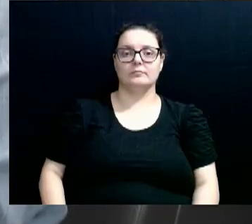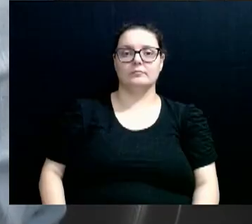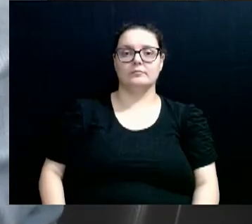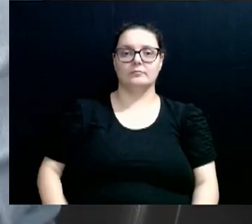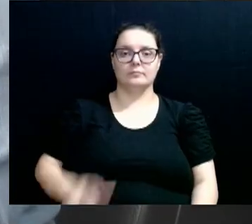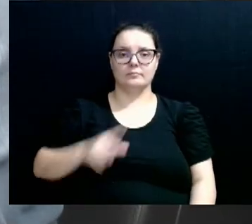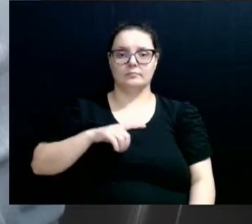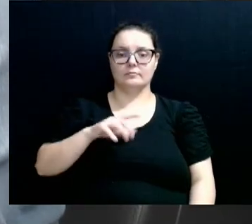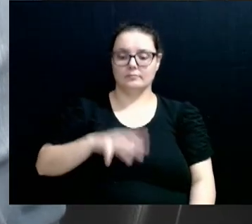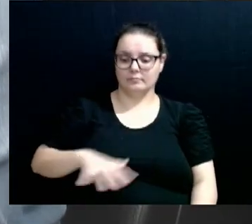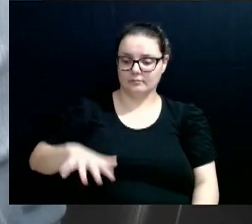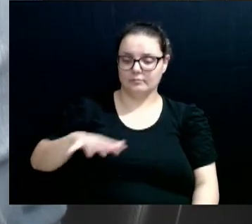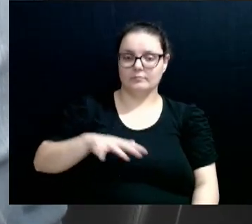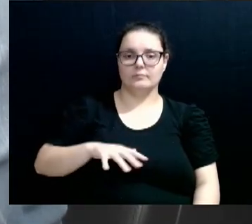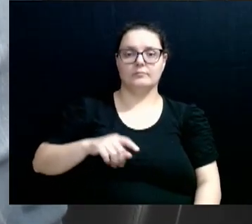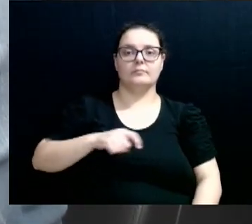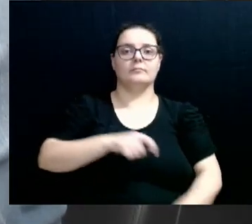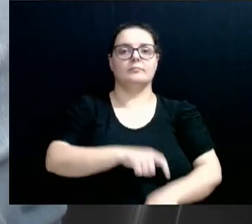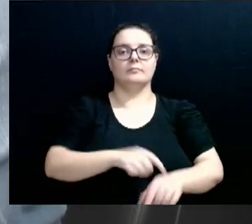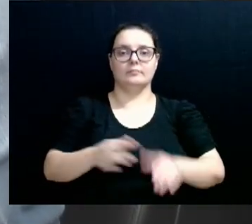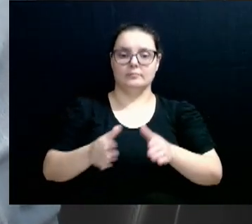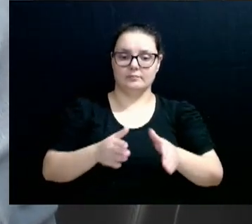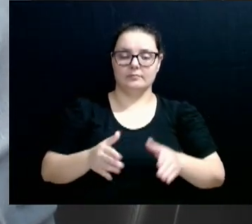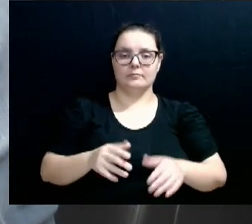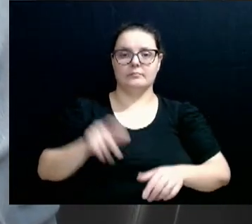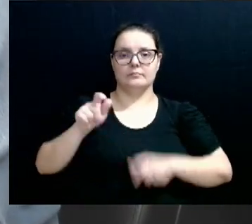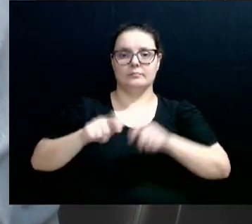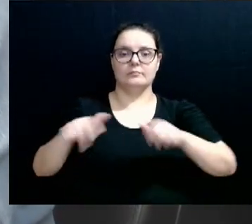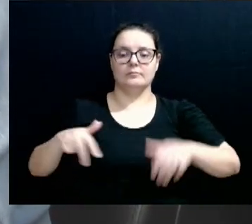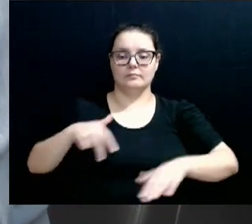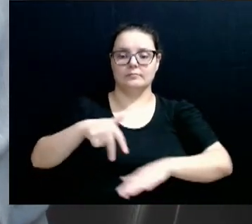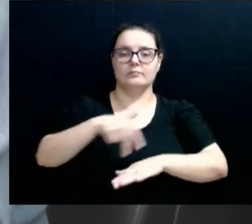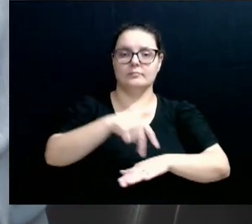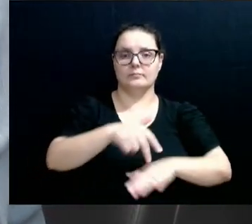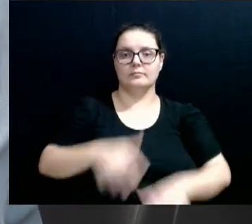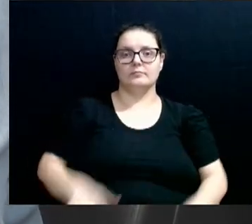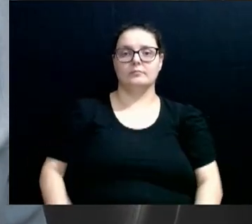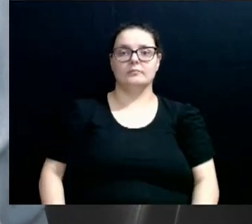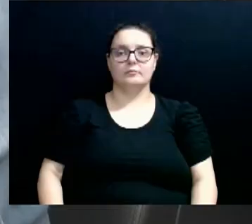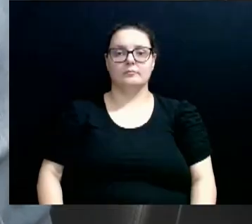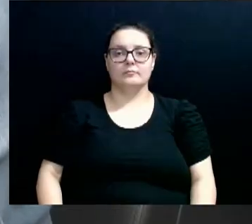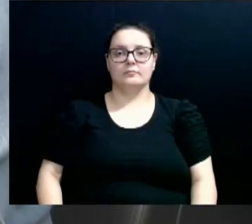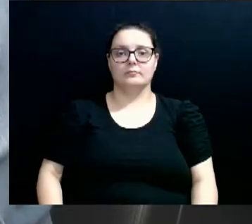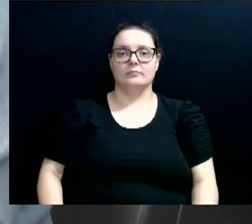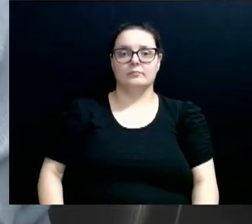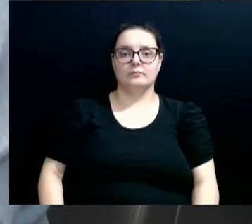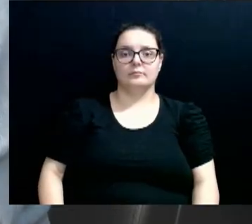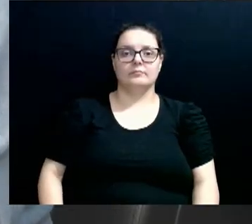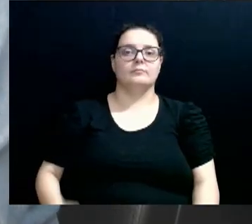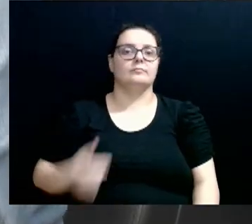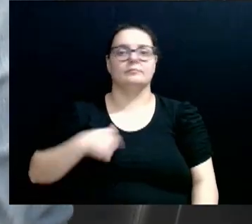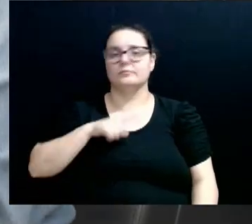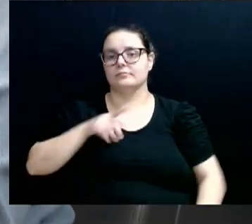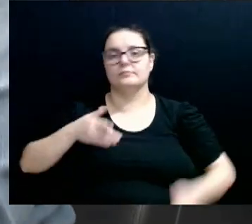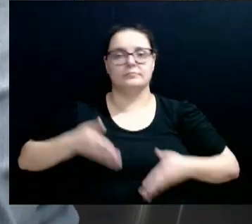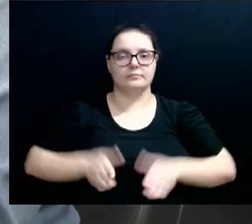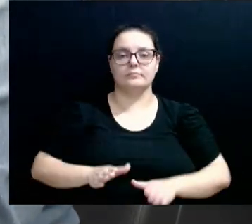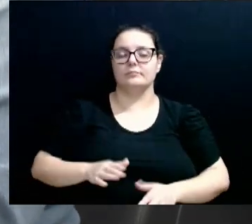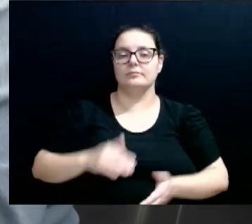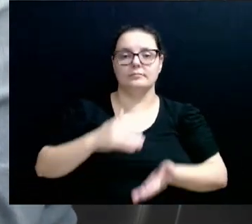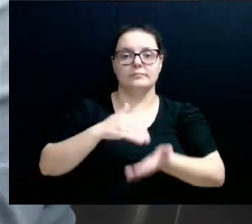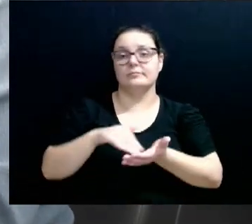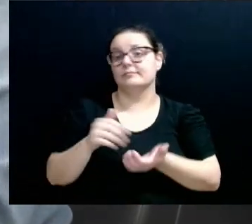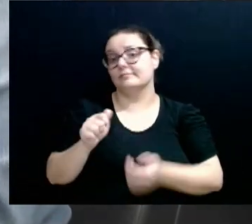no momento que as pessoas ocupam. Então a gente não, né, eu não nasci secretário adjunto, né? Eu não